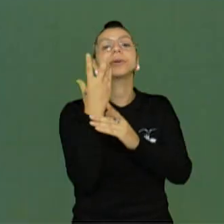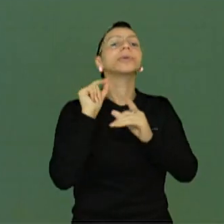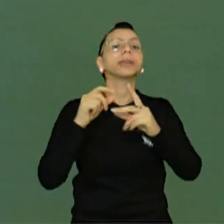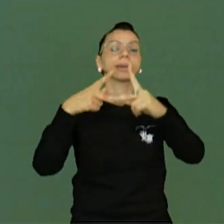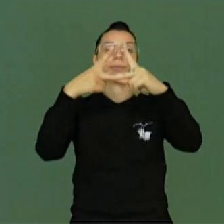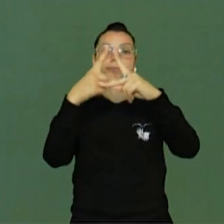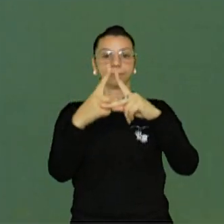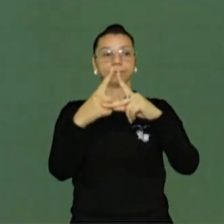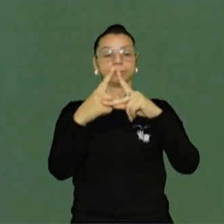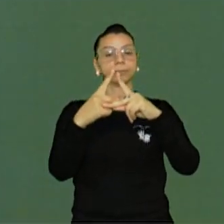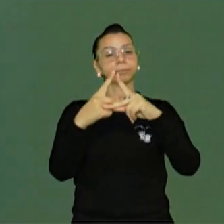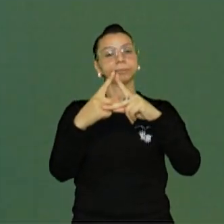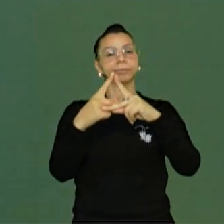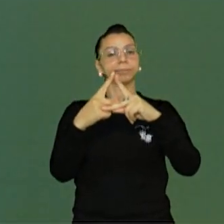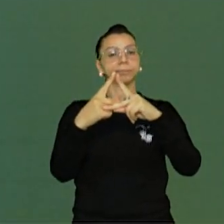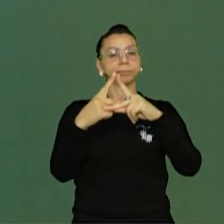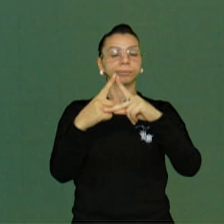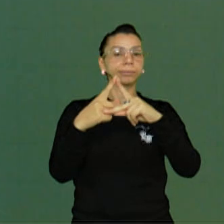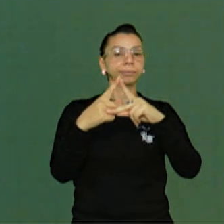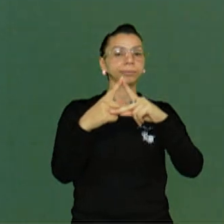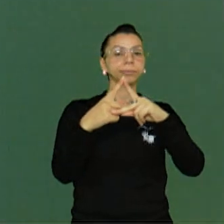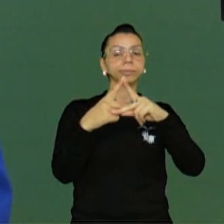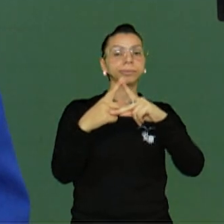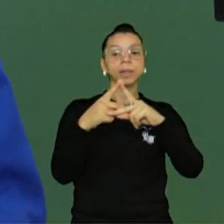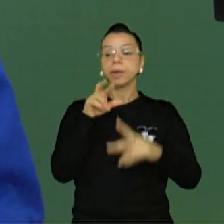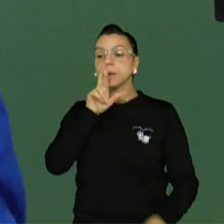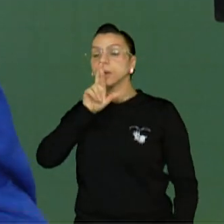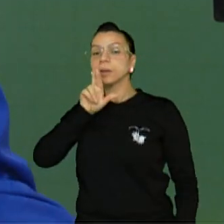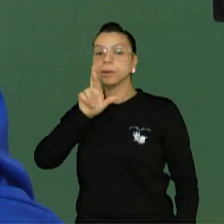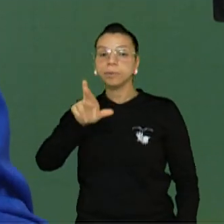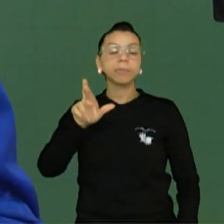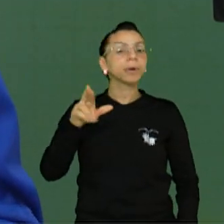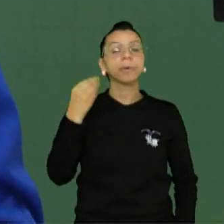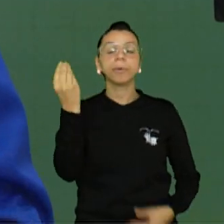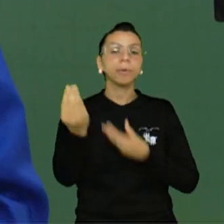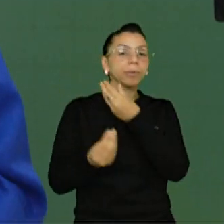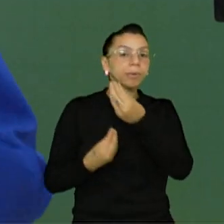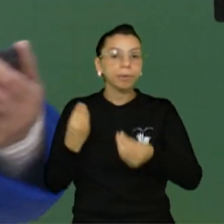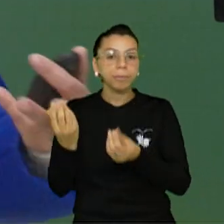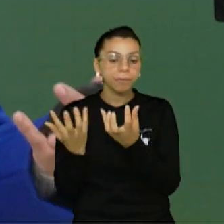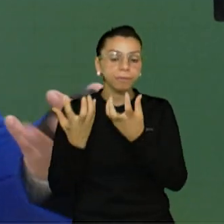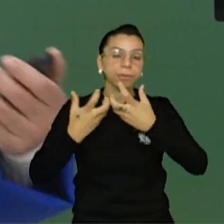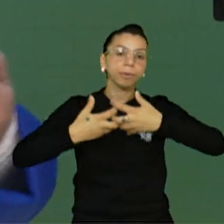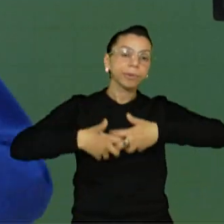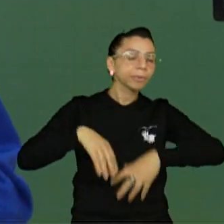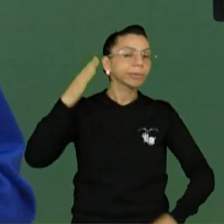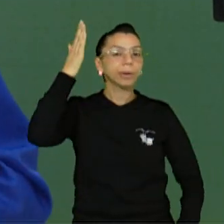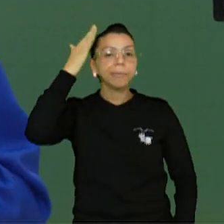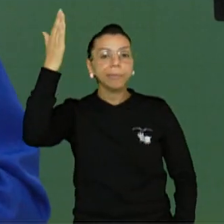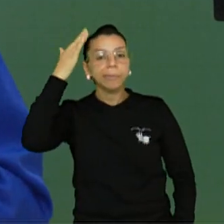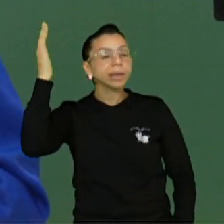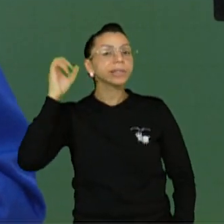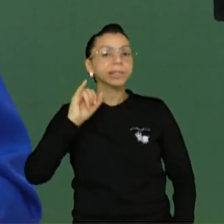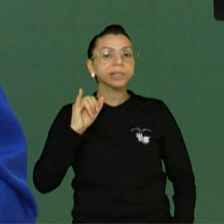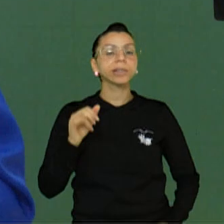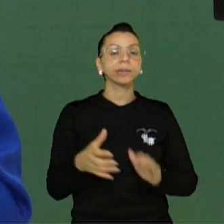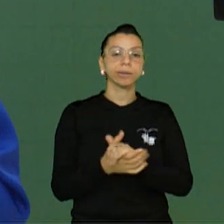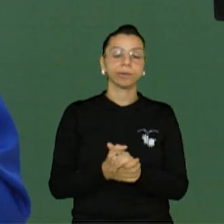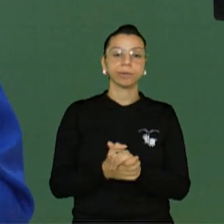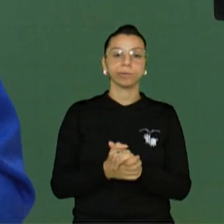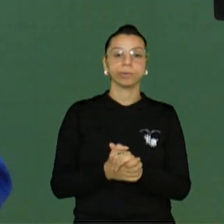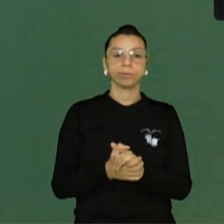triângulo. E qual seria a indicação para né? Qual seria ali? Ah, como que a gente vai saber se os pontos não